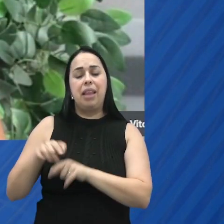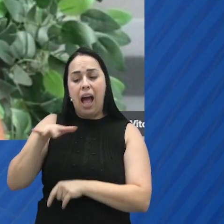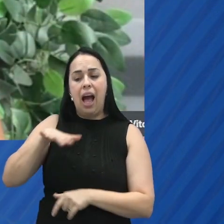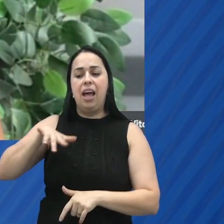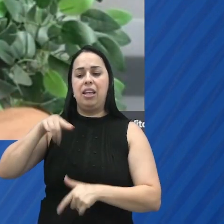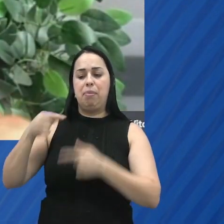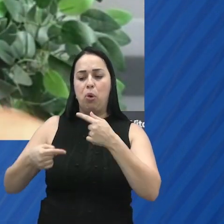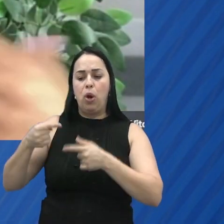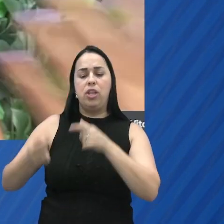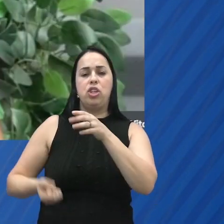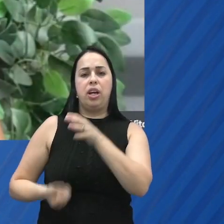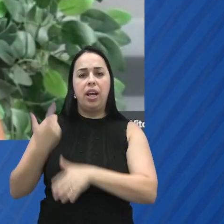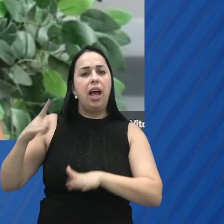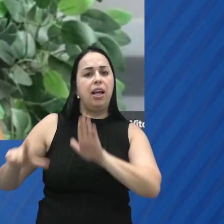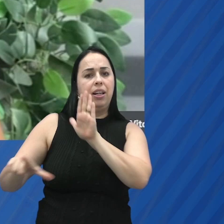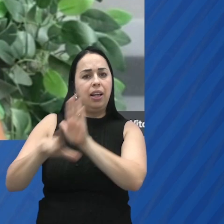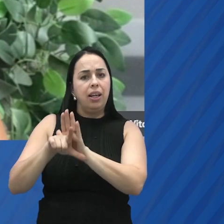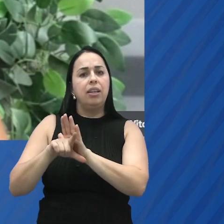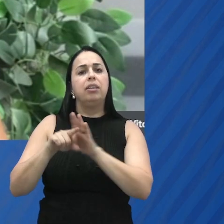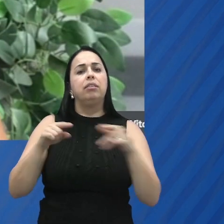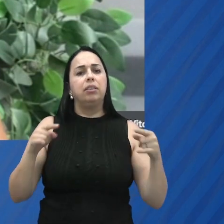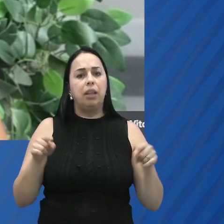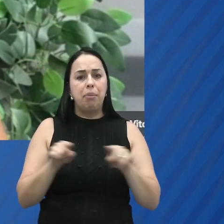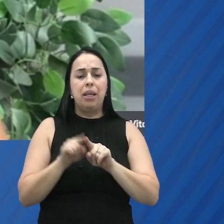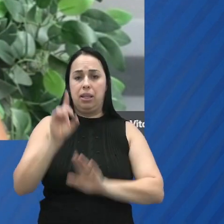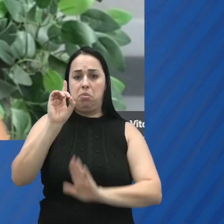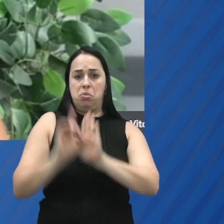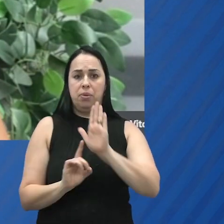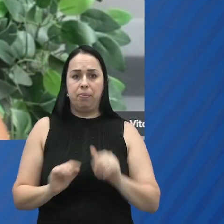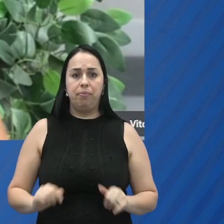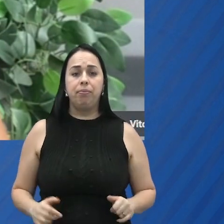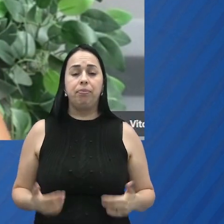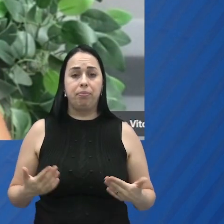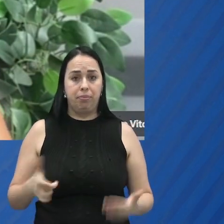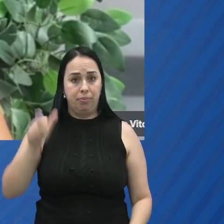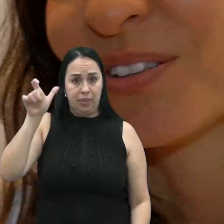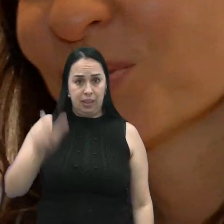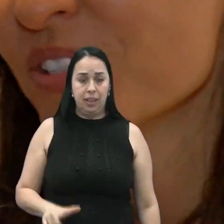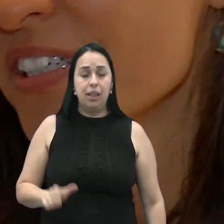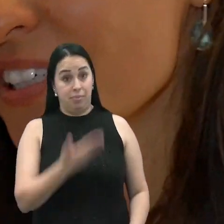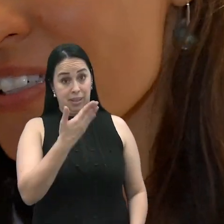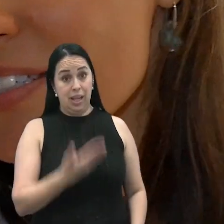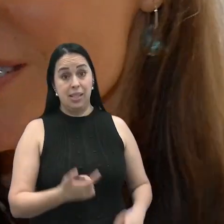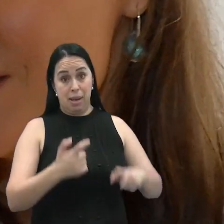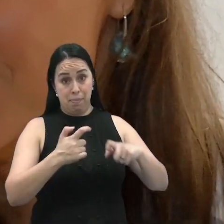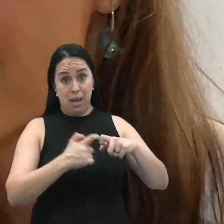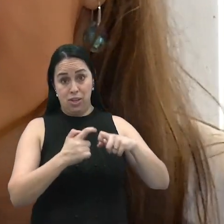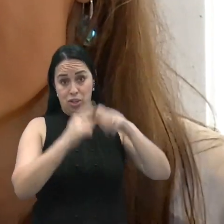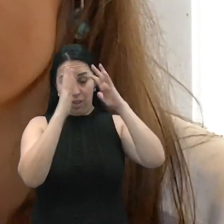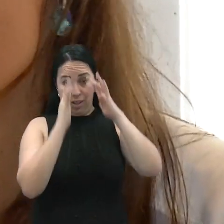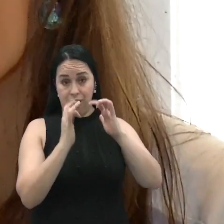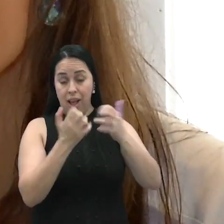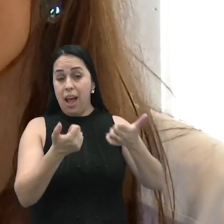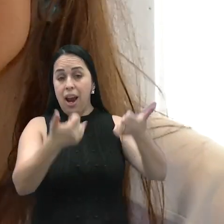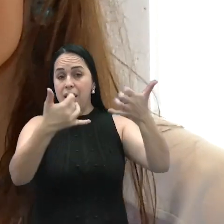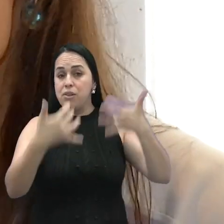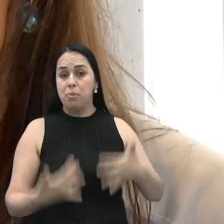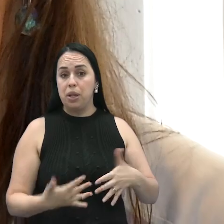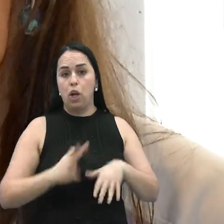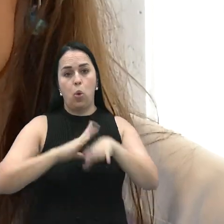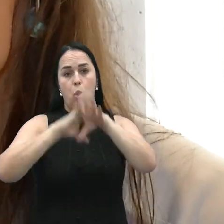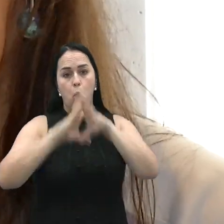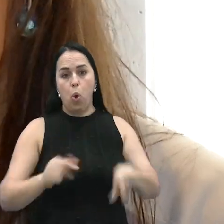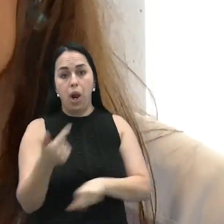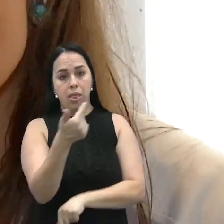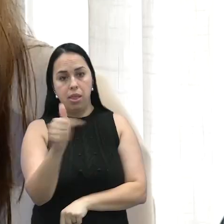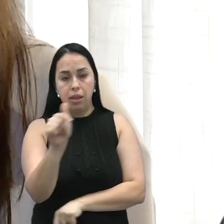questão política, e isso entre como direito. Essa neuropediatra explica que a doença não